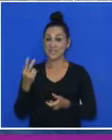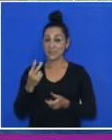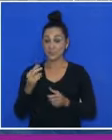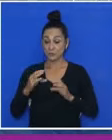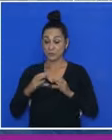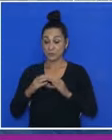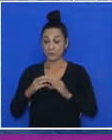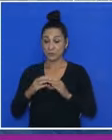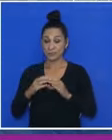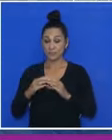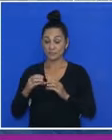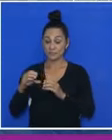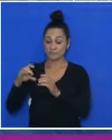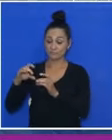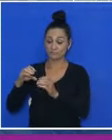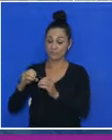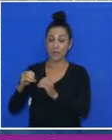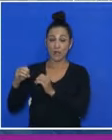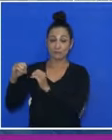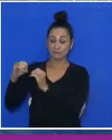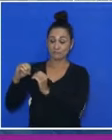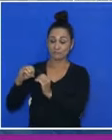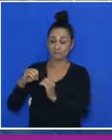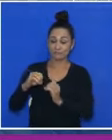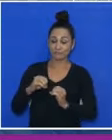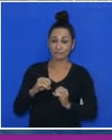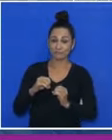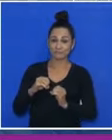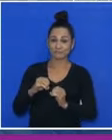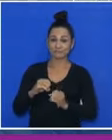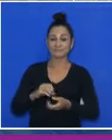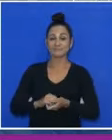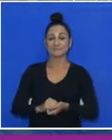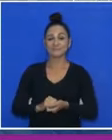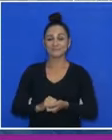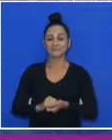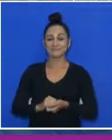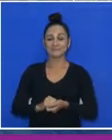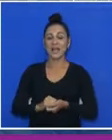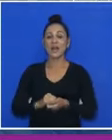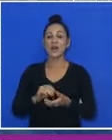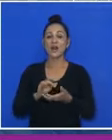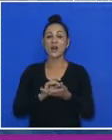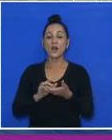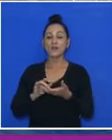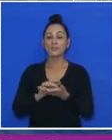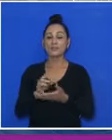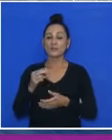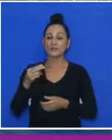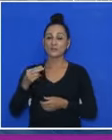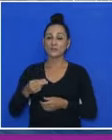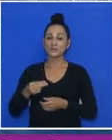sequência para o receptáculo. Muito bem. Loto Fácil, concurso